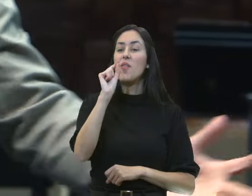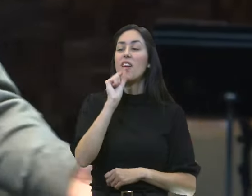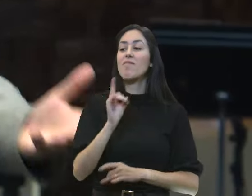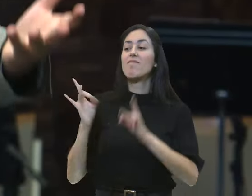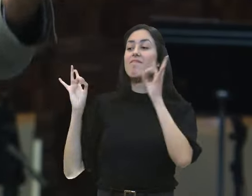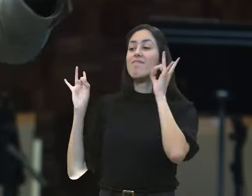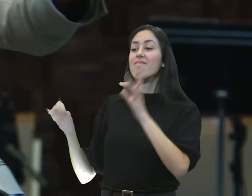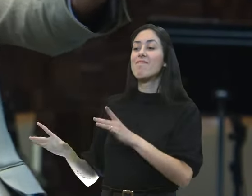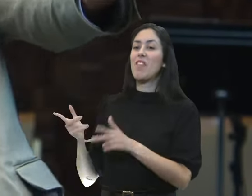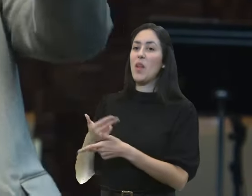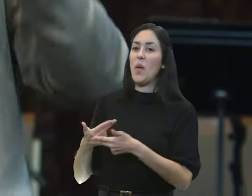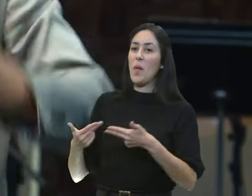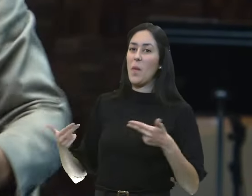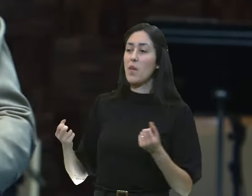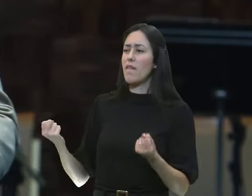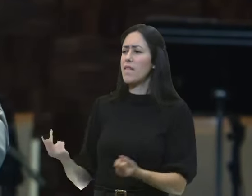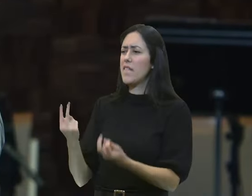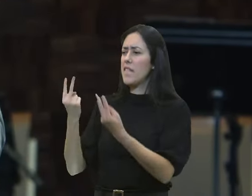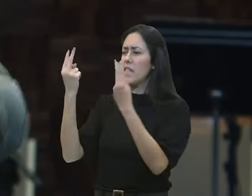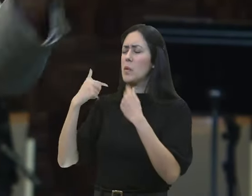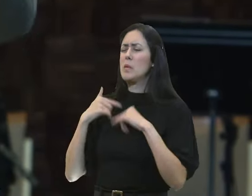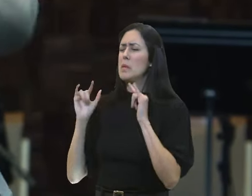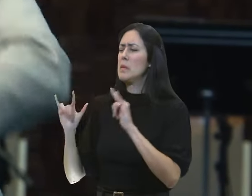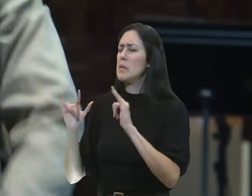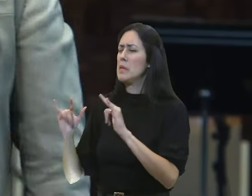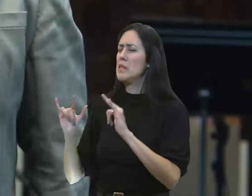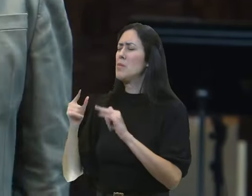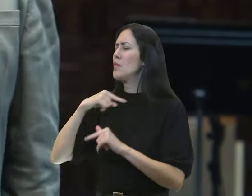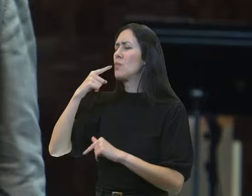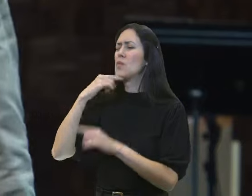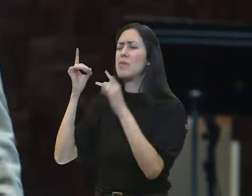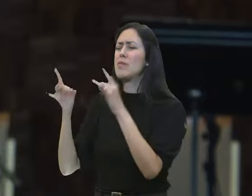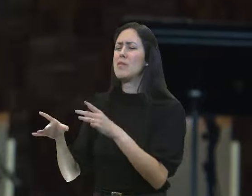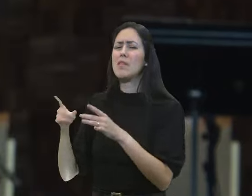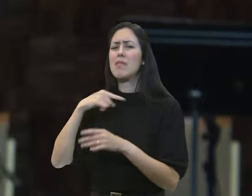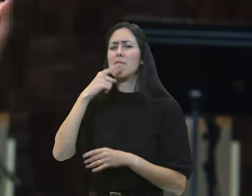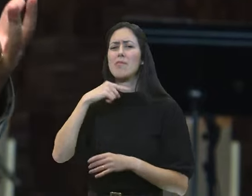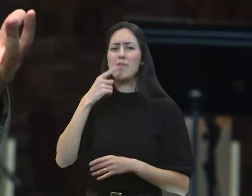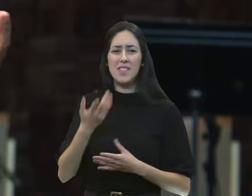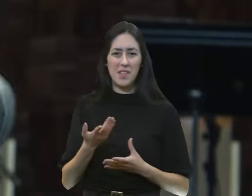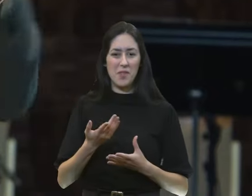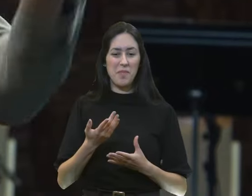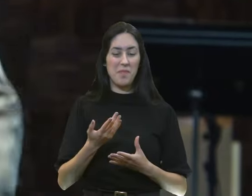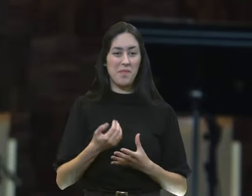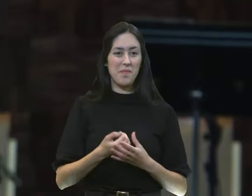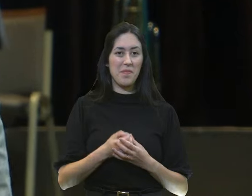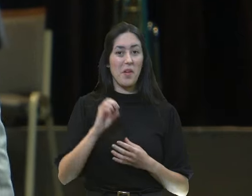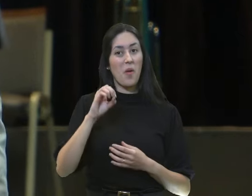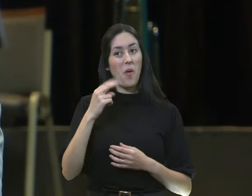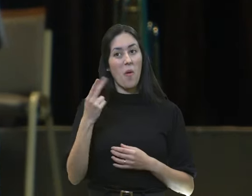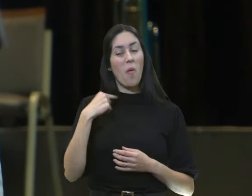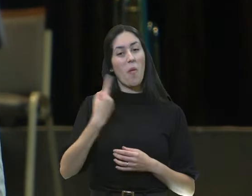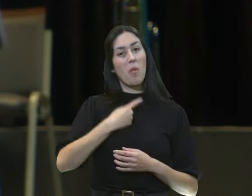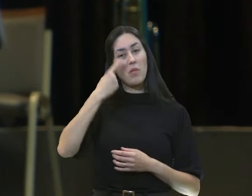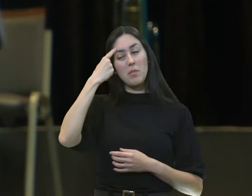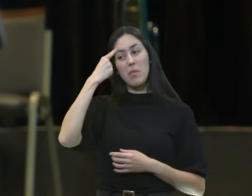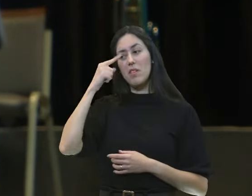trás coisas que são valiosas para nós, porque é tudo que a gente tem nessa vida, ou pelo menos o que a gente acha que tem nessa